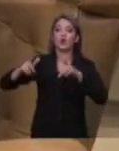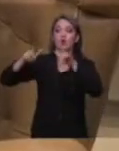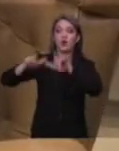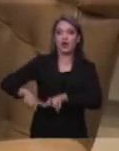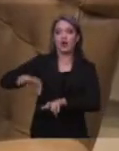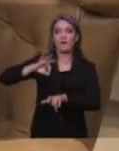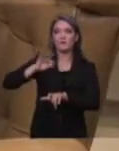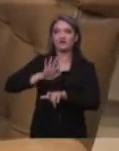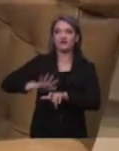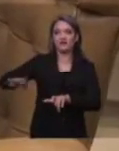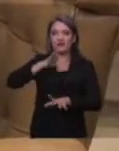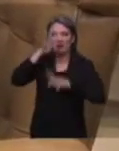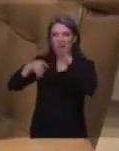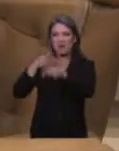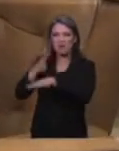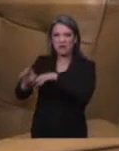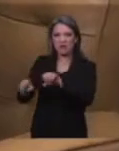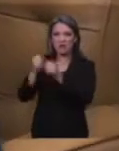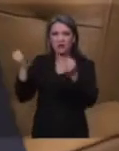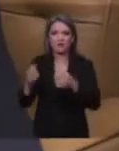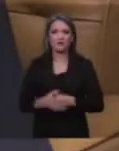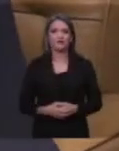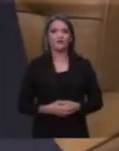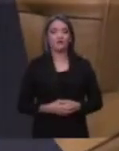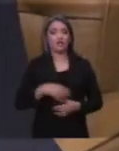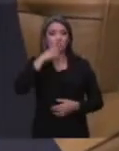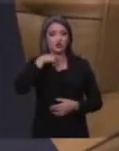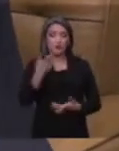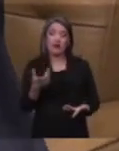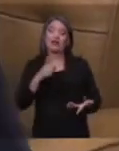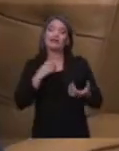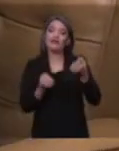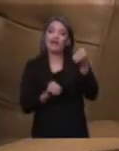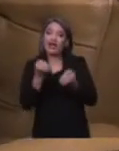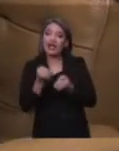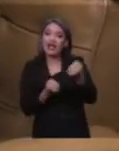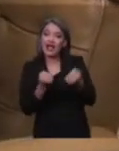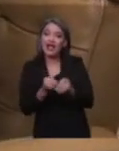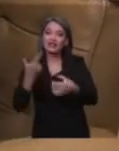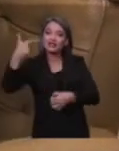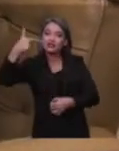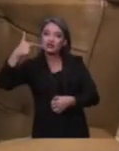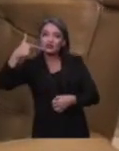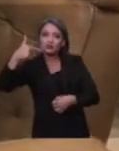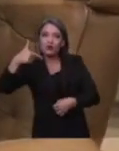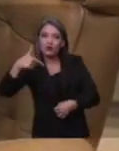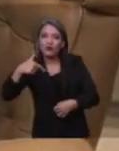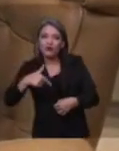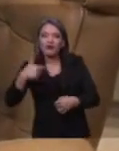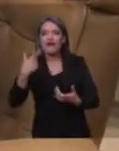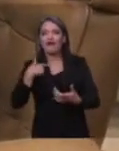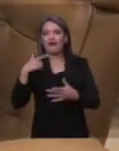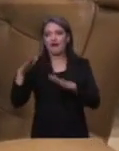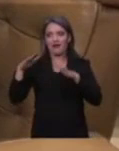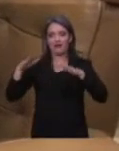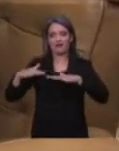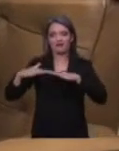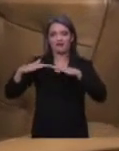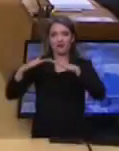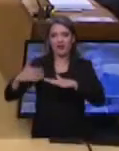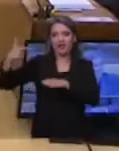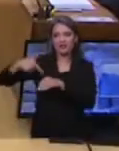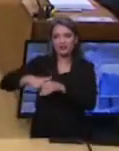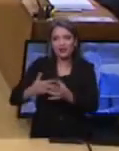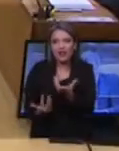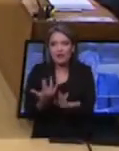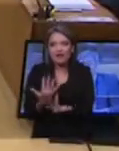carros pegando fogo embaixo de posto de gasolina. Há muitas perguntas sem resposta, ministro Gilmar. Não, é só para colocar. Agora, eu